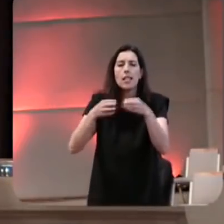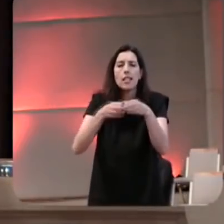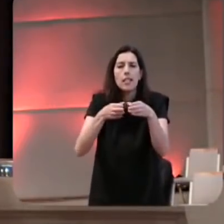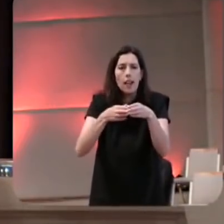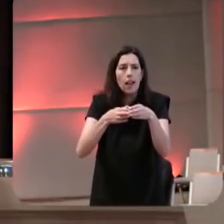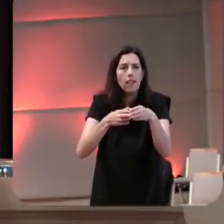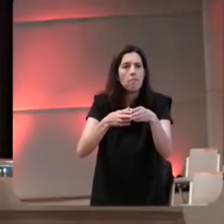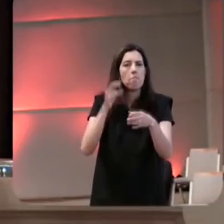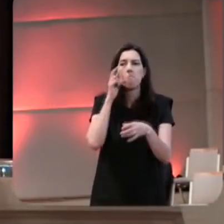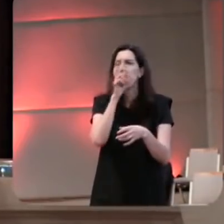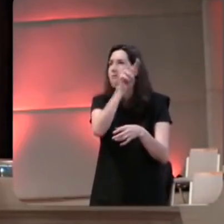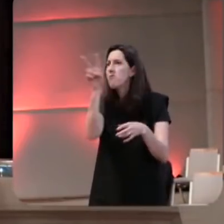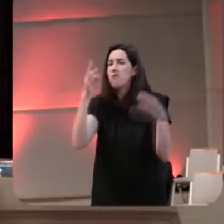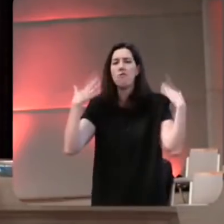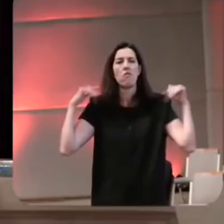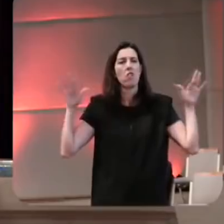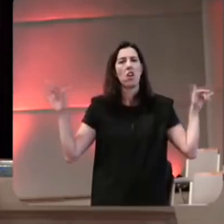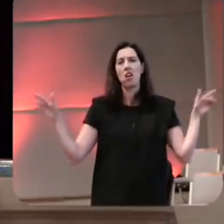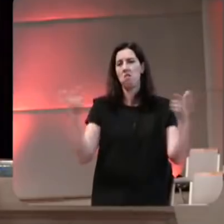anjos do Senhor.